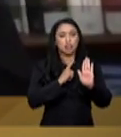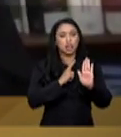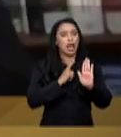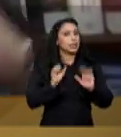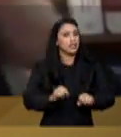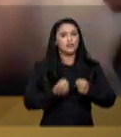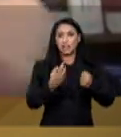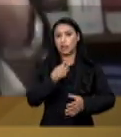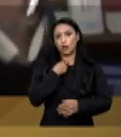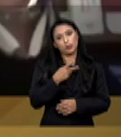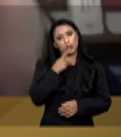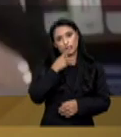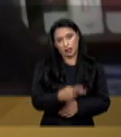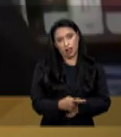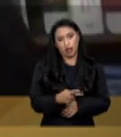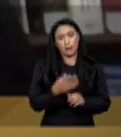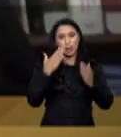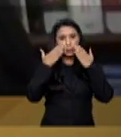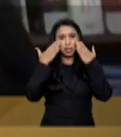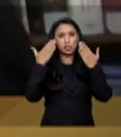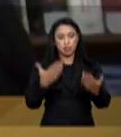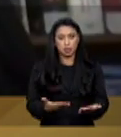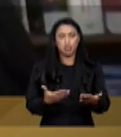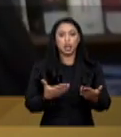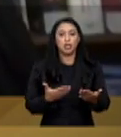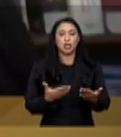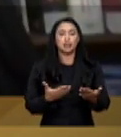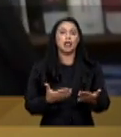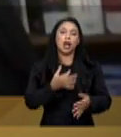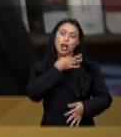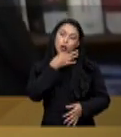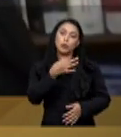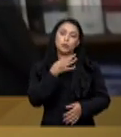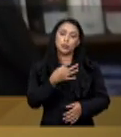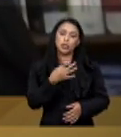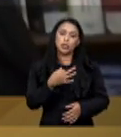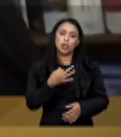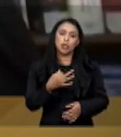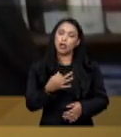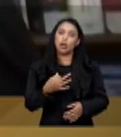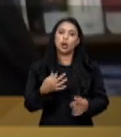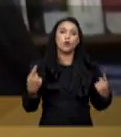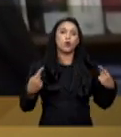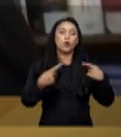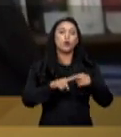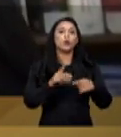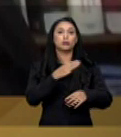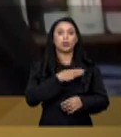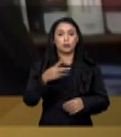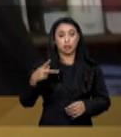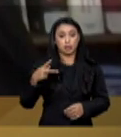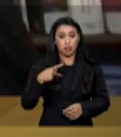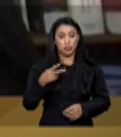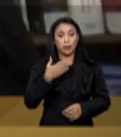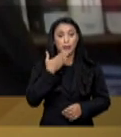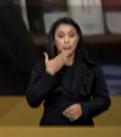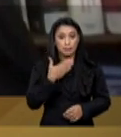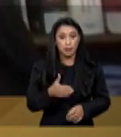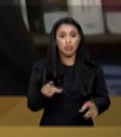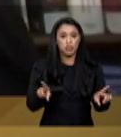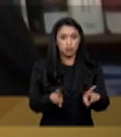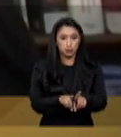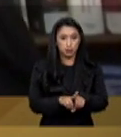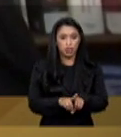da defesa para apresentar uma contestação ao que foi dito pelo Ministério Público. E peço, senhor presidente, que